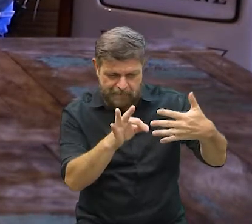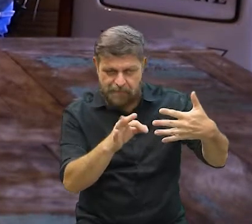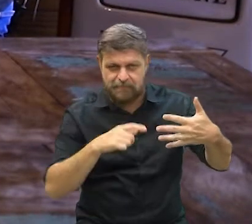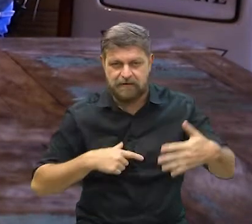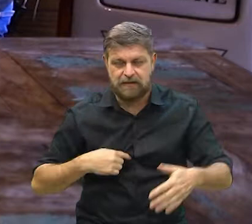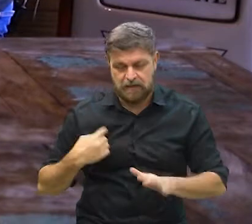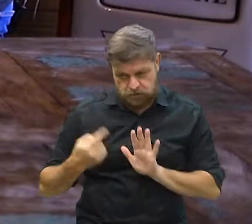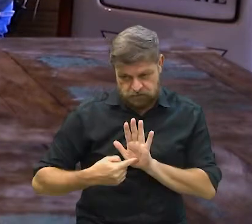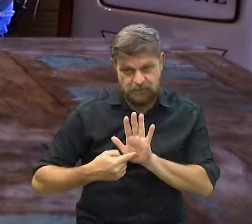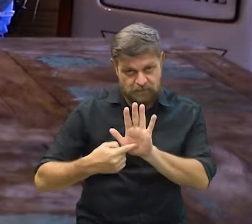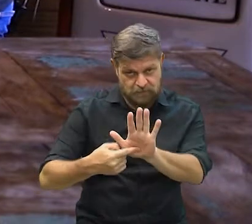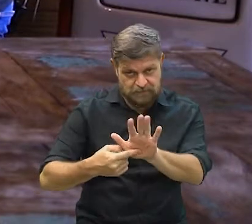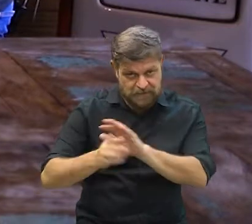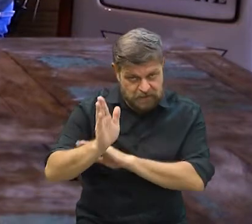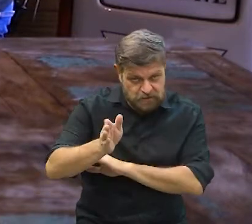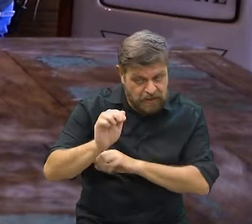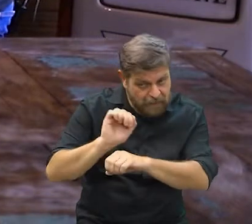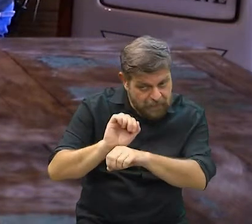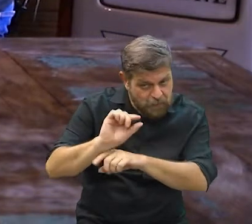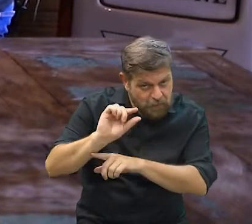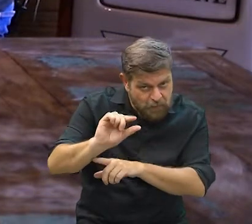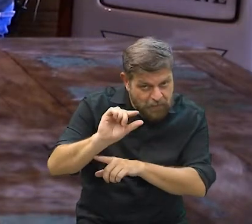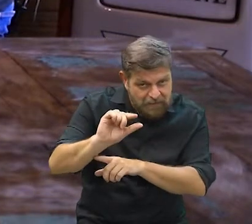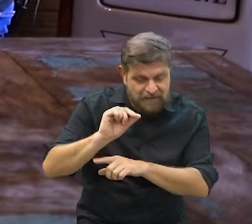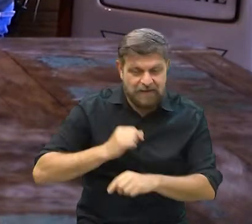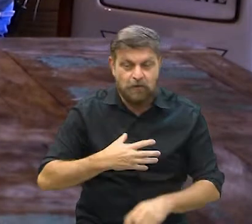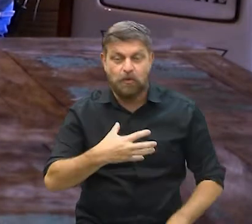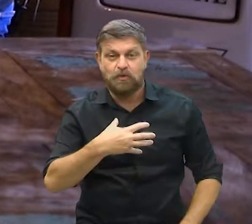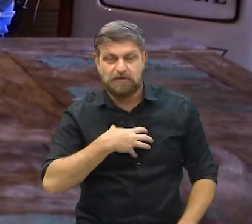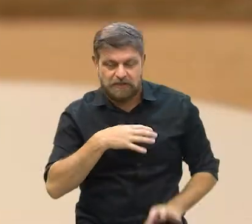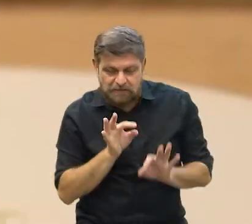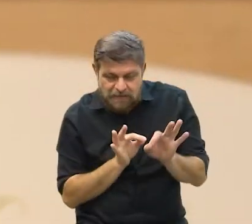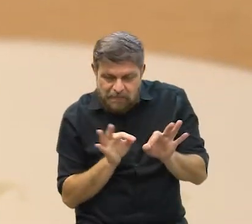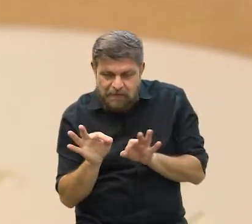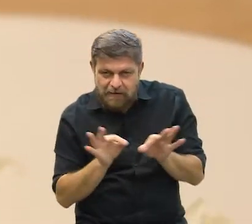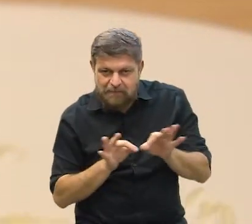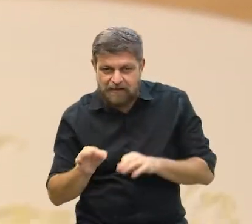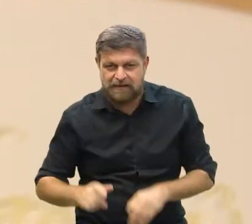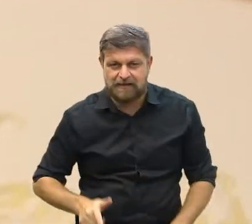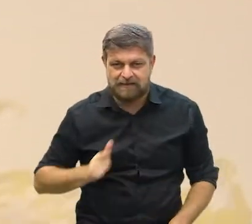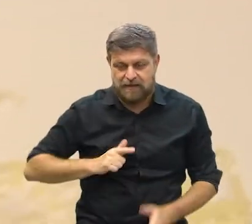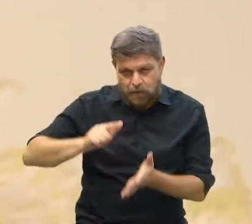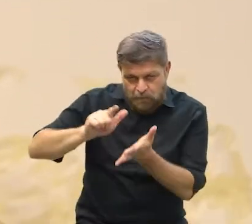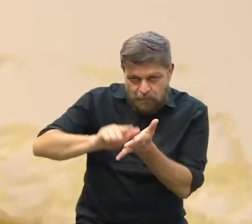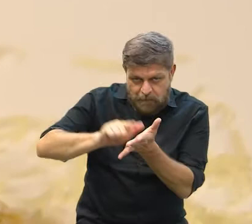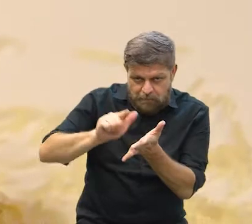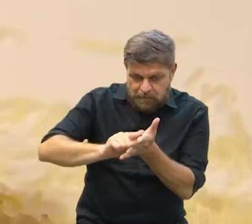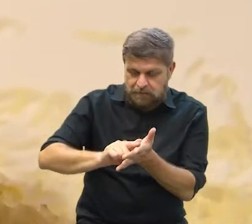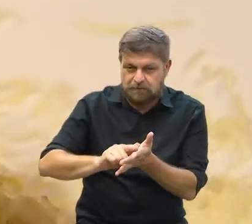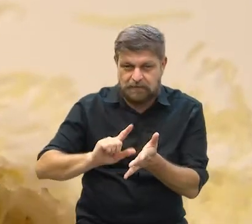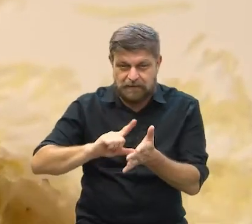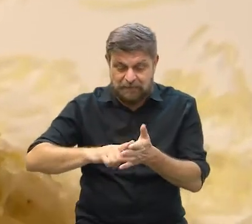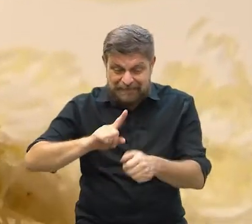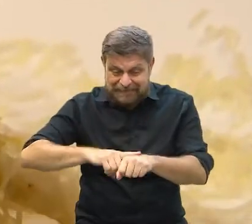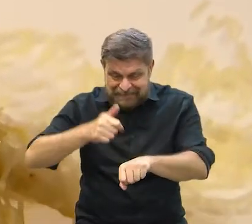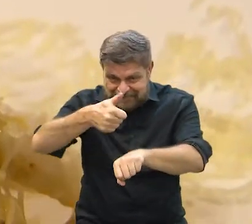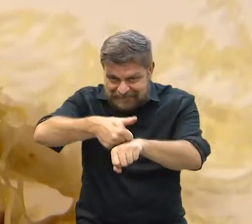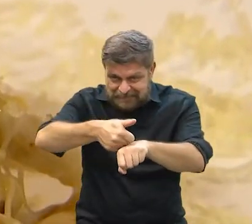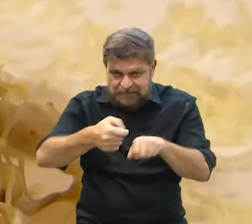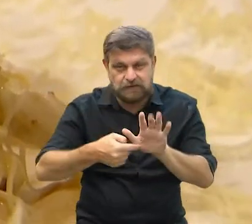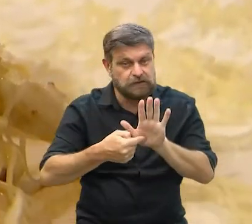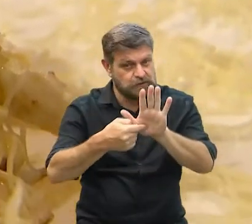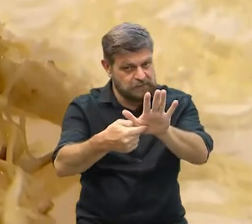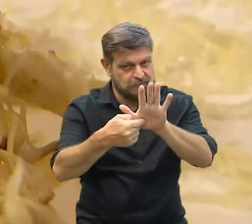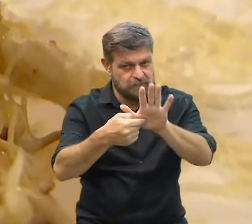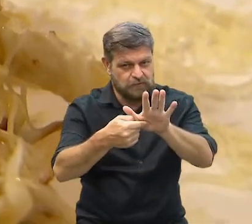pouquinho a gente vai mostrar os ingredientes, o modo de preparo. Então, corre lá, pega o caderninho, que daqui a pouquinho a gente